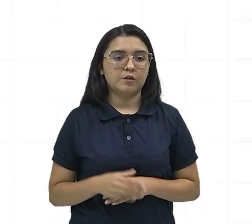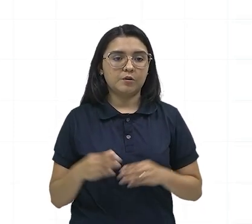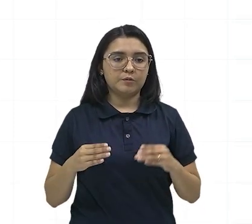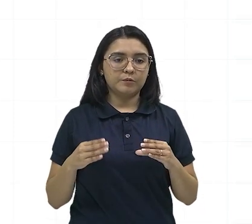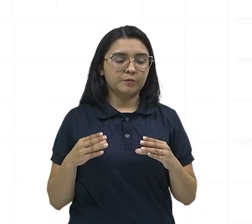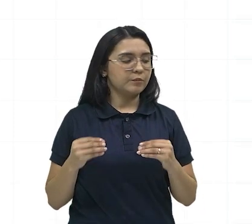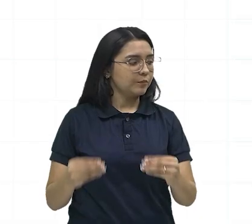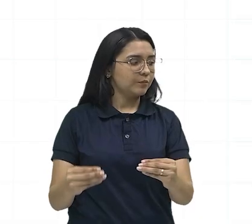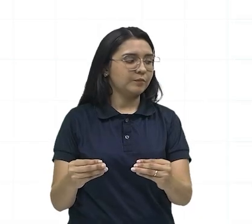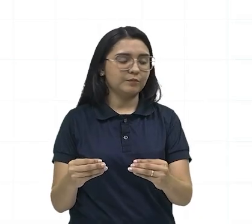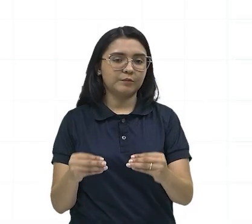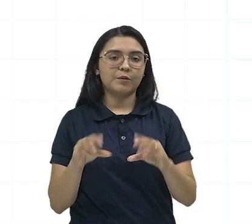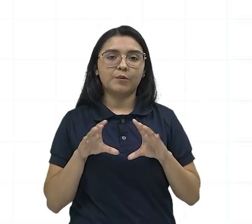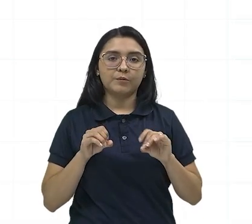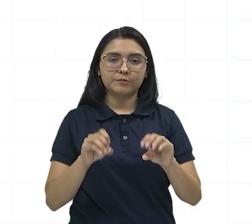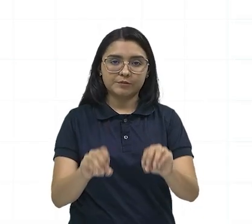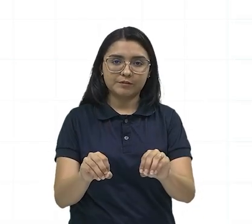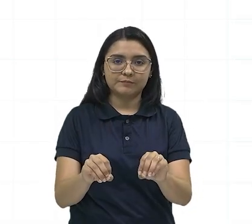os